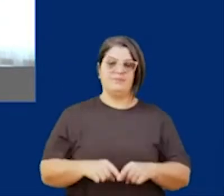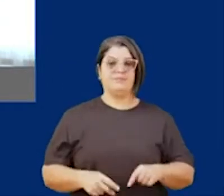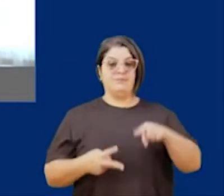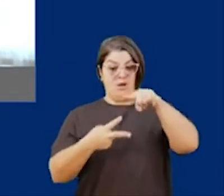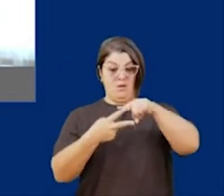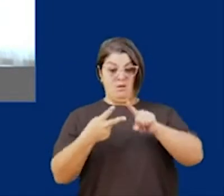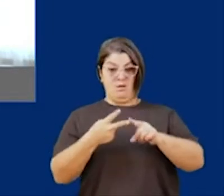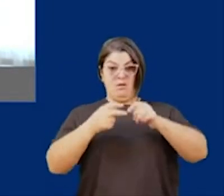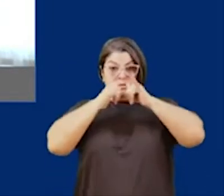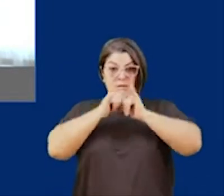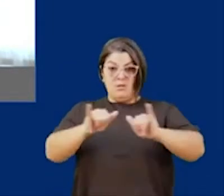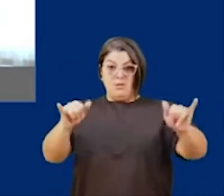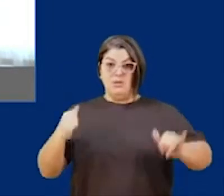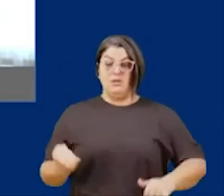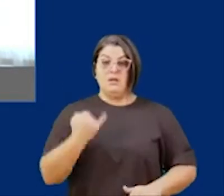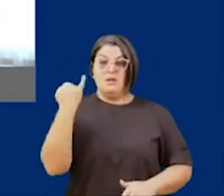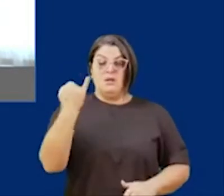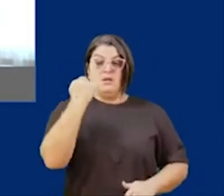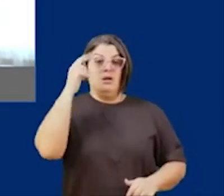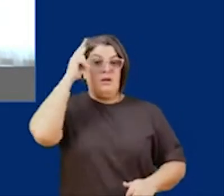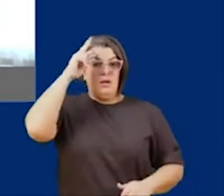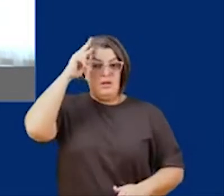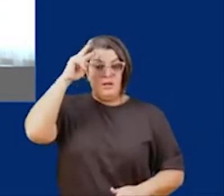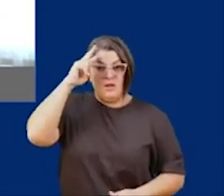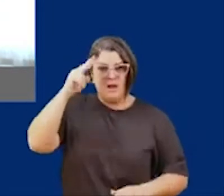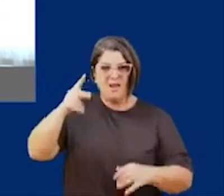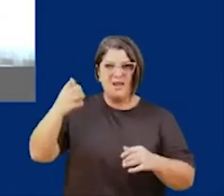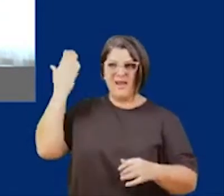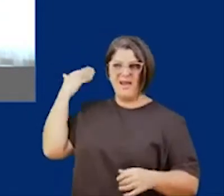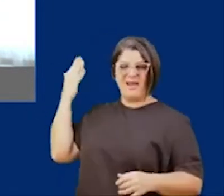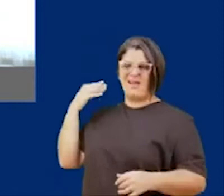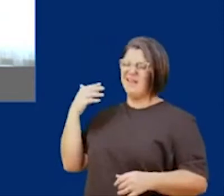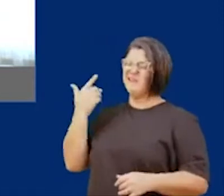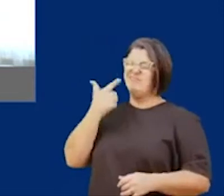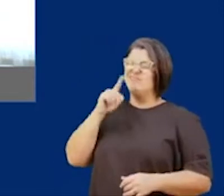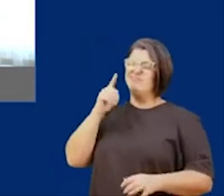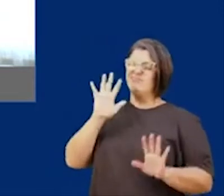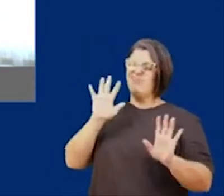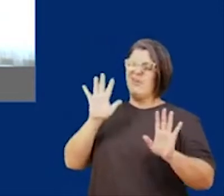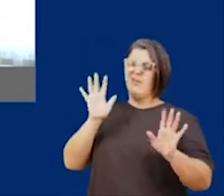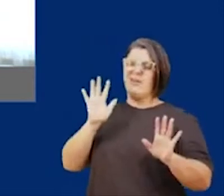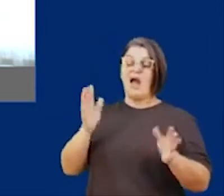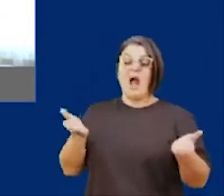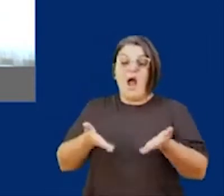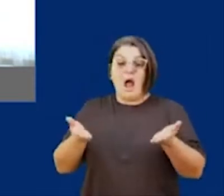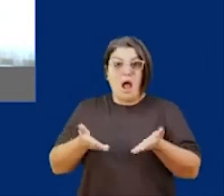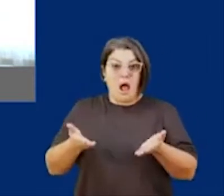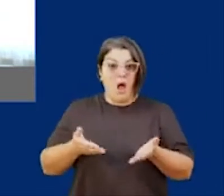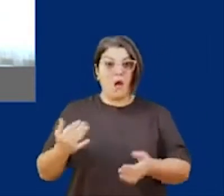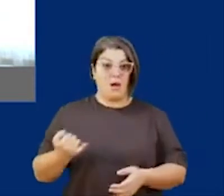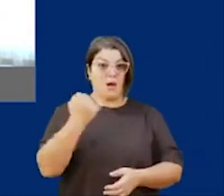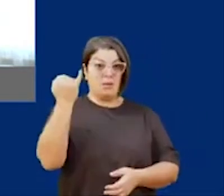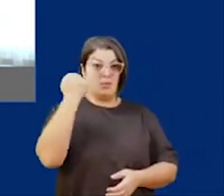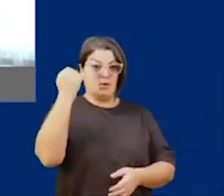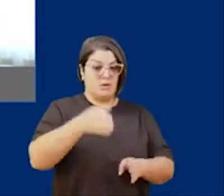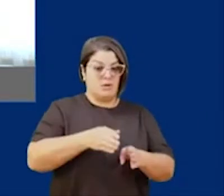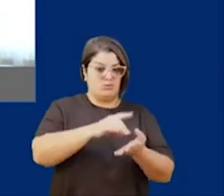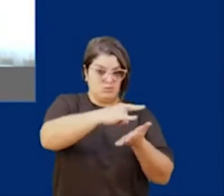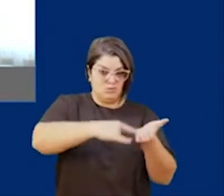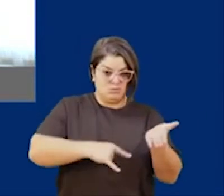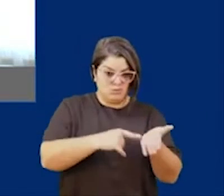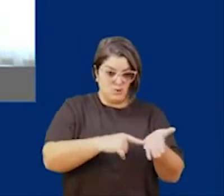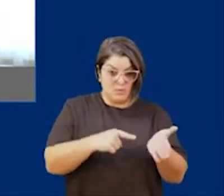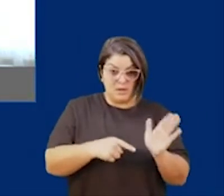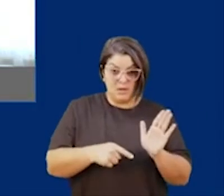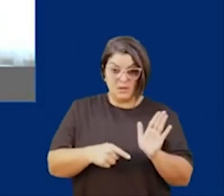importantes que a gente historicamente falava menos delas e que agora elas estão muito centrais nesse documento, e eu gostaria de valorizar,